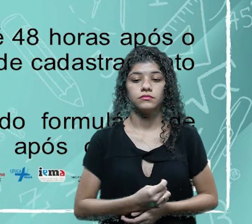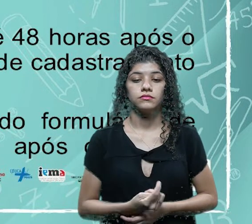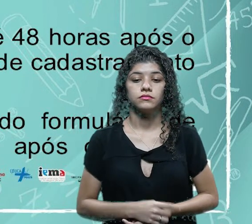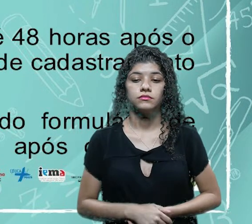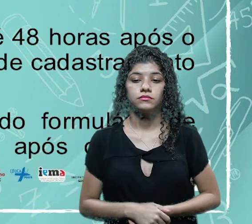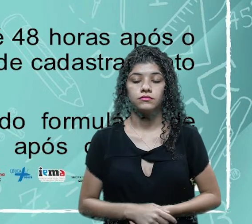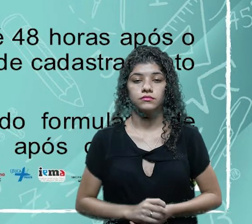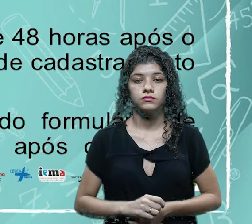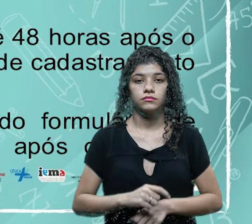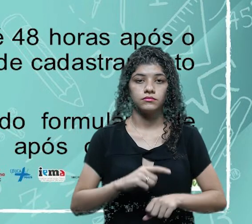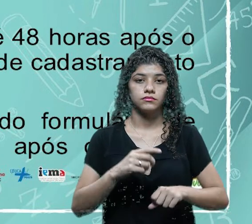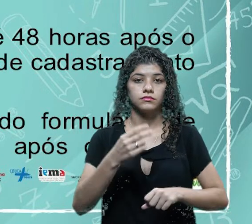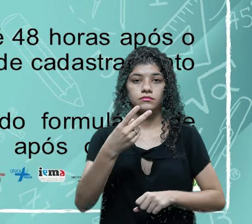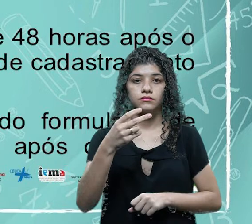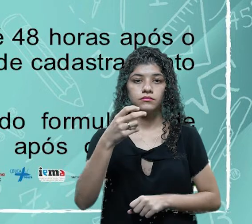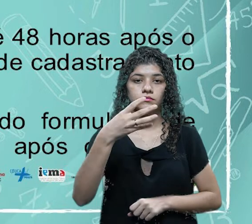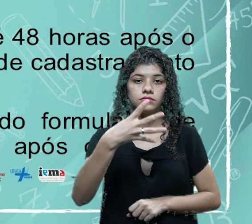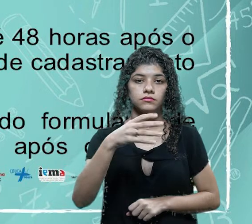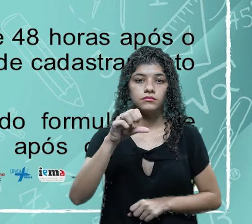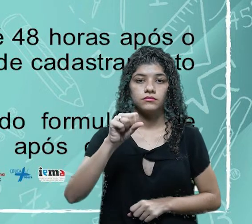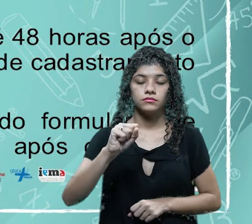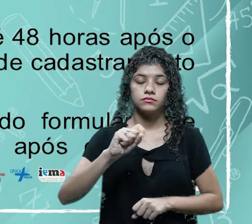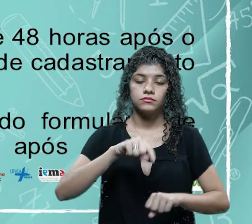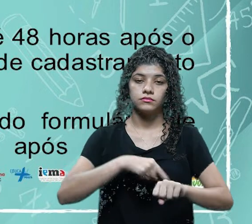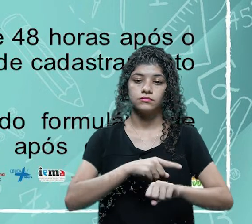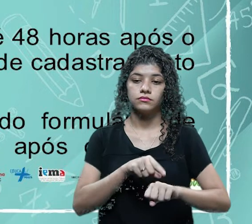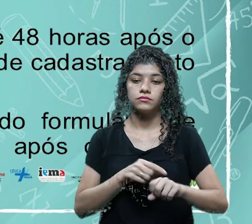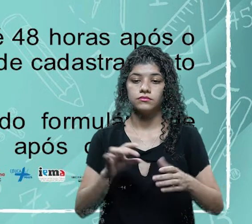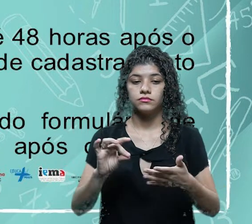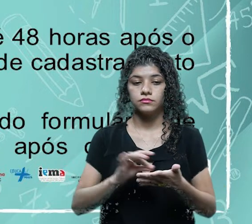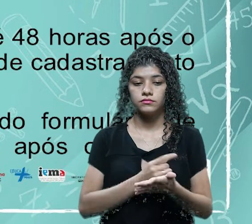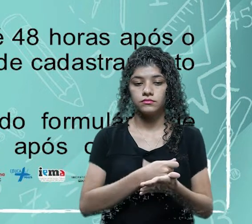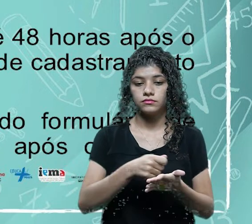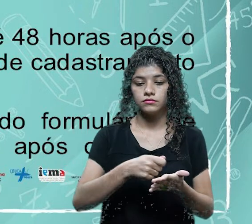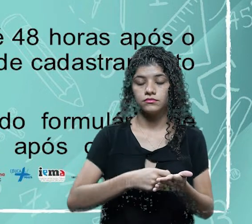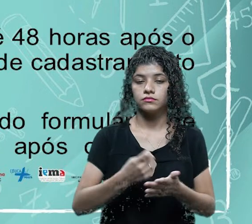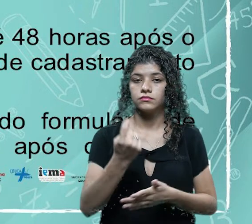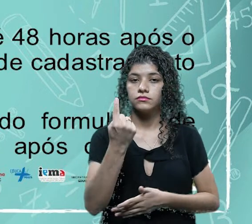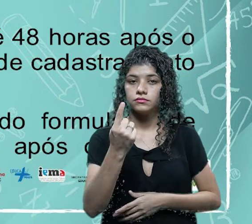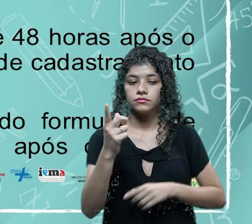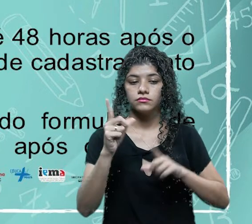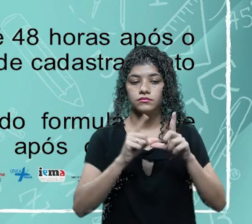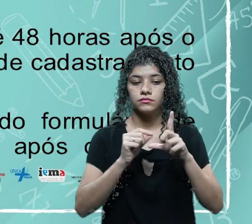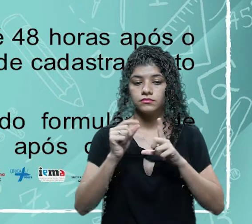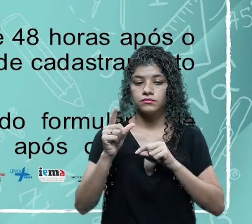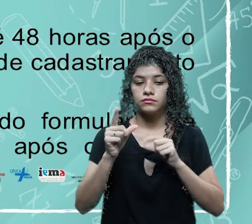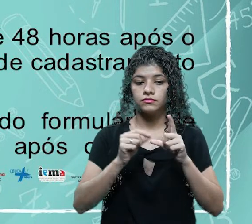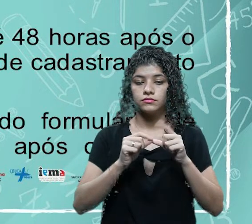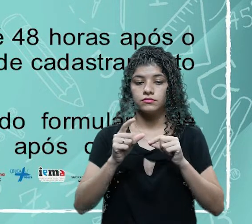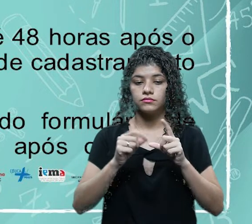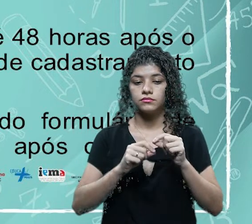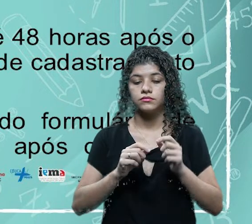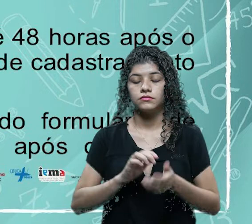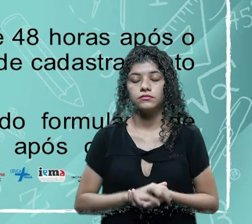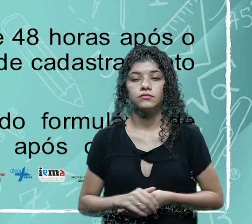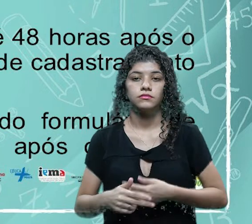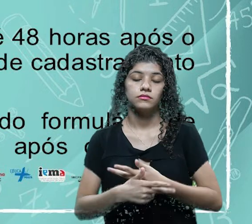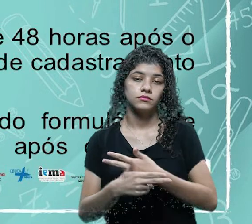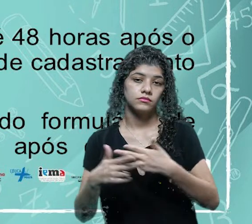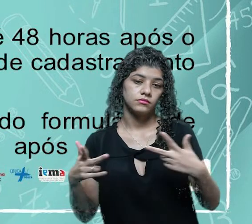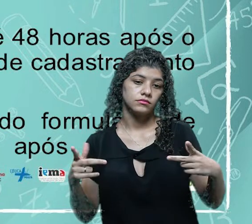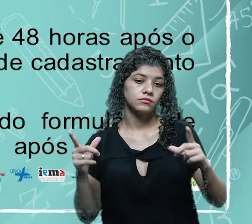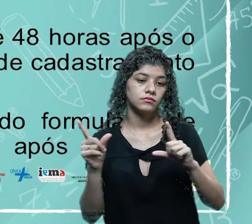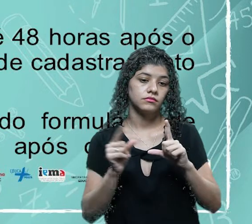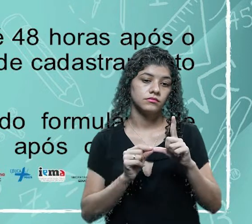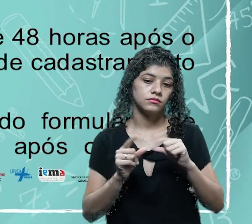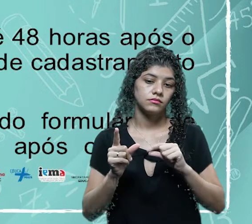48 horas após o evento por meio do link enviado por e-mail cadastrado e ganha mais uma estrela e nisso o participante vai